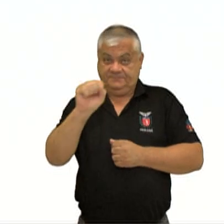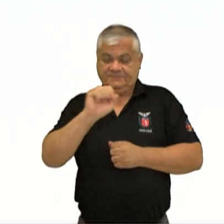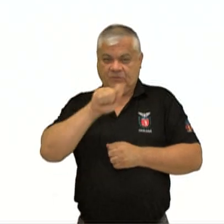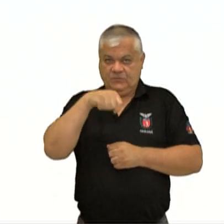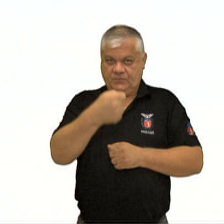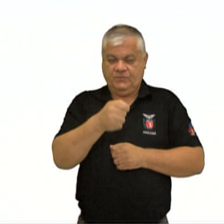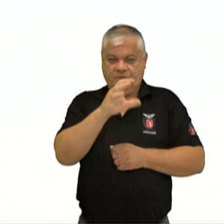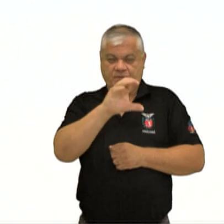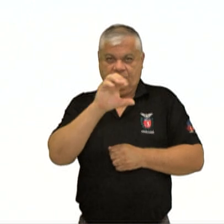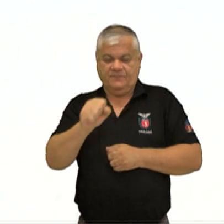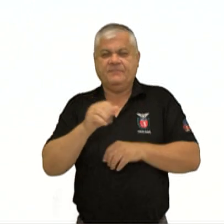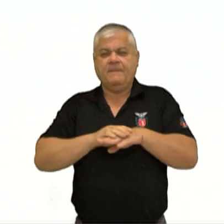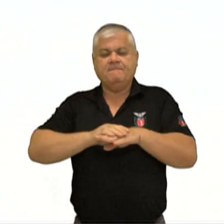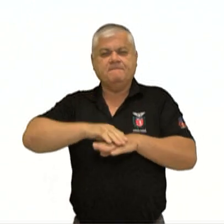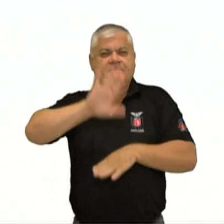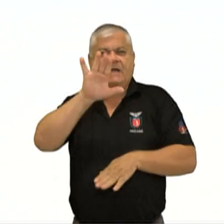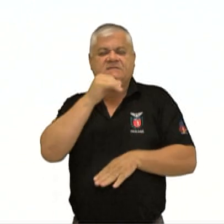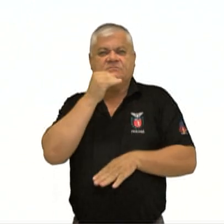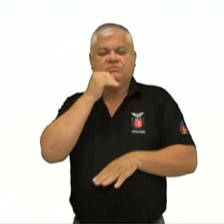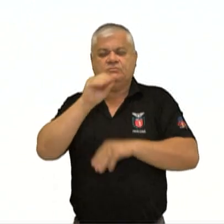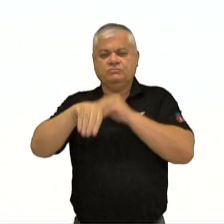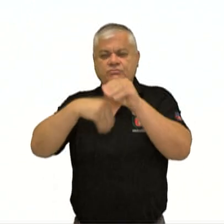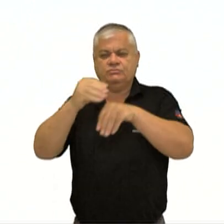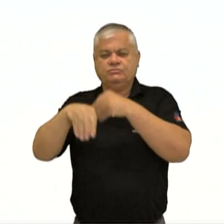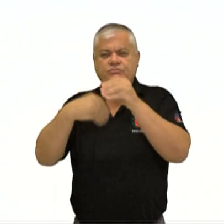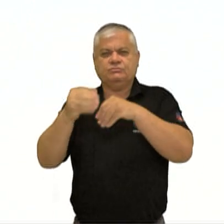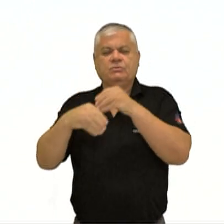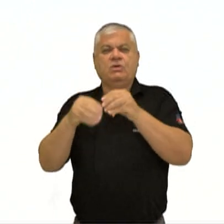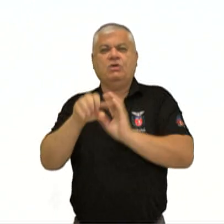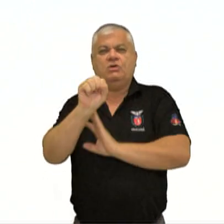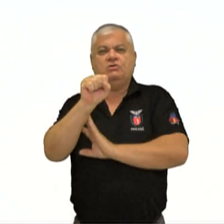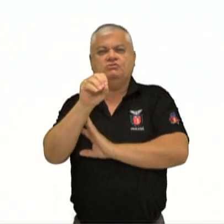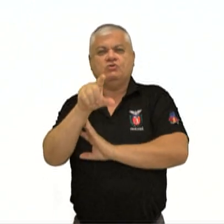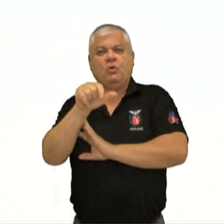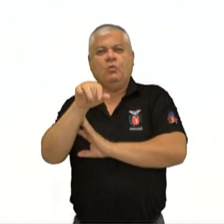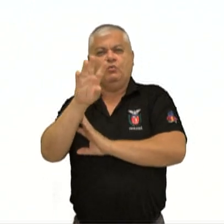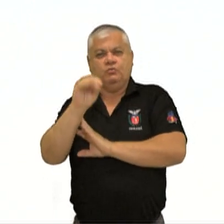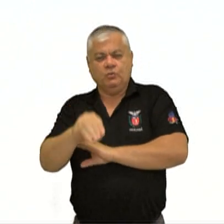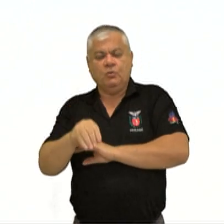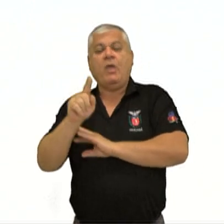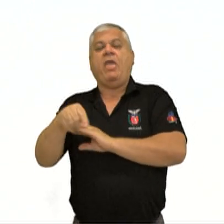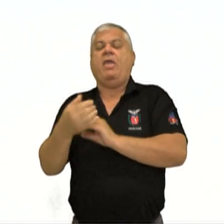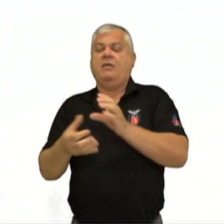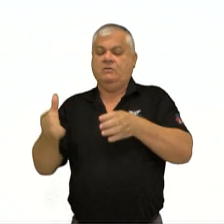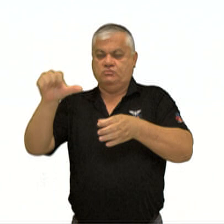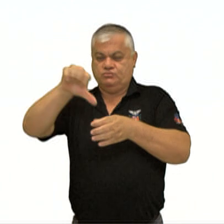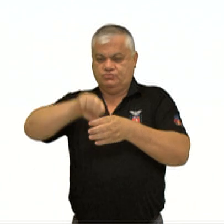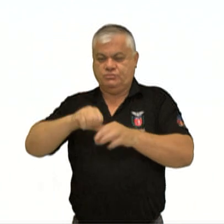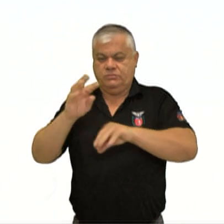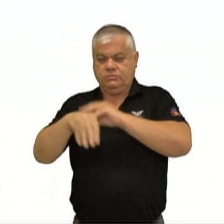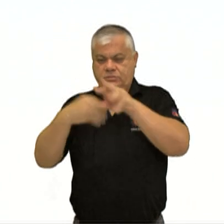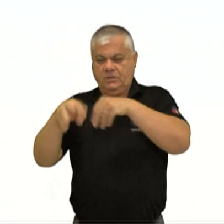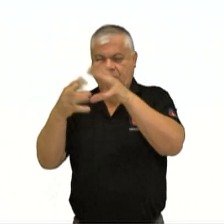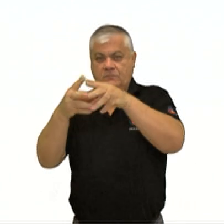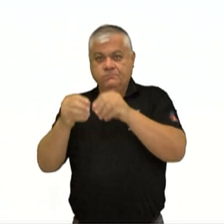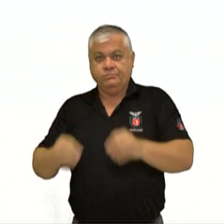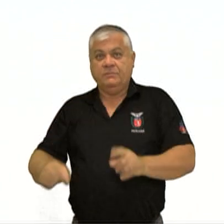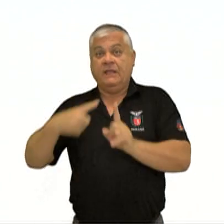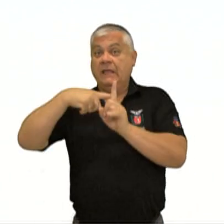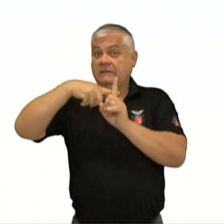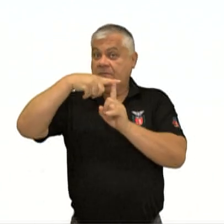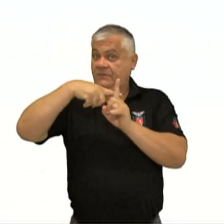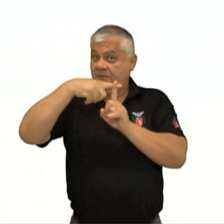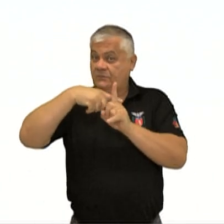a máxima quantidade de soluto que se solubiliza em uma dada quantidade de solvente a uma dada temperatura.